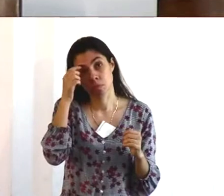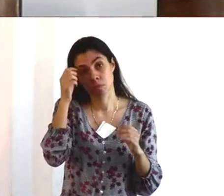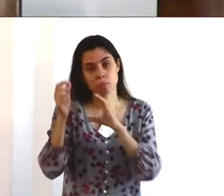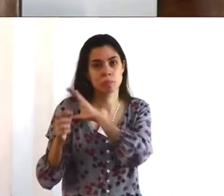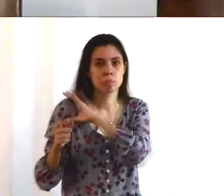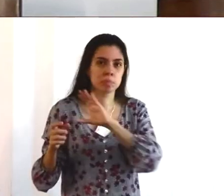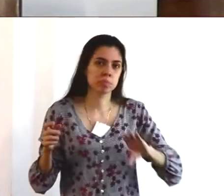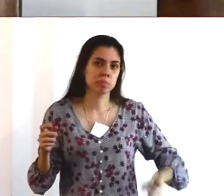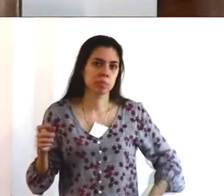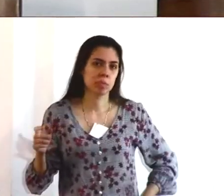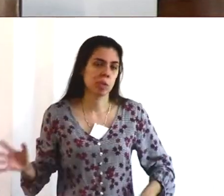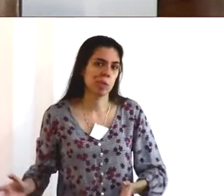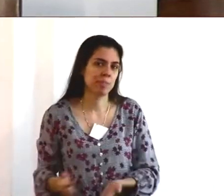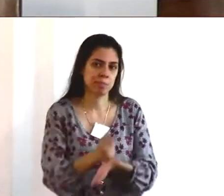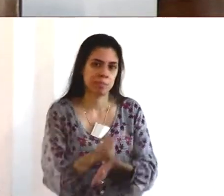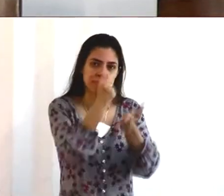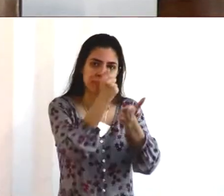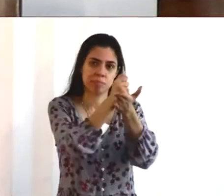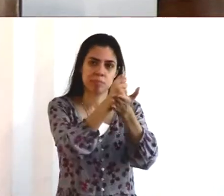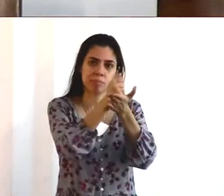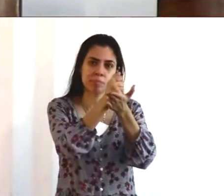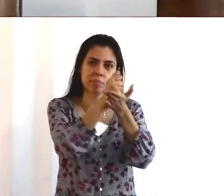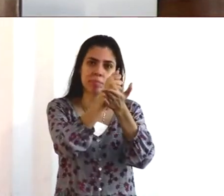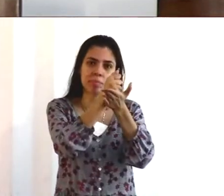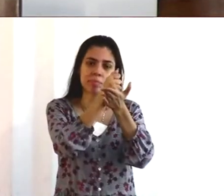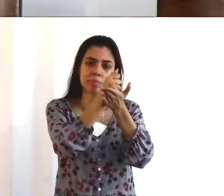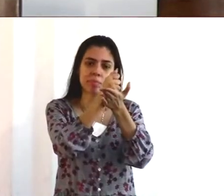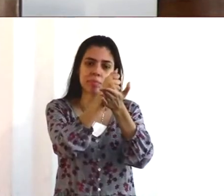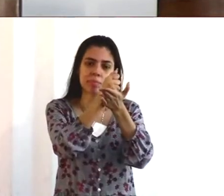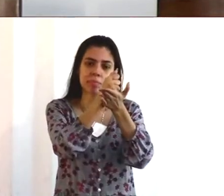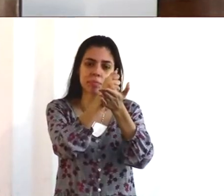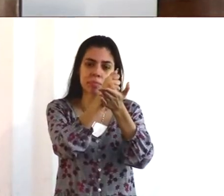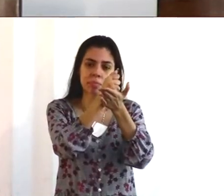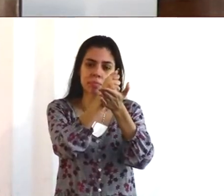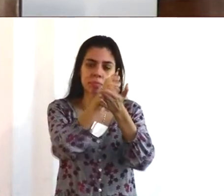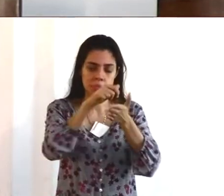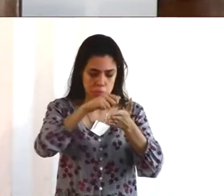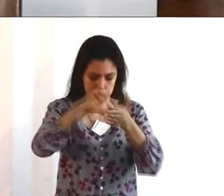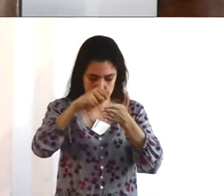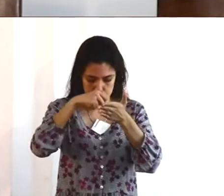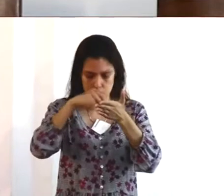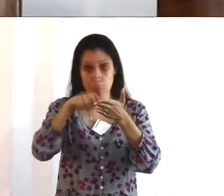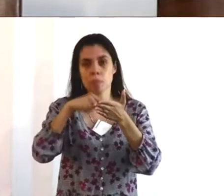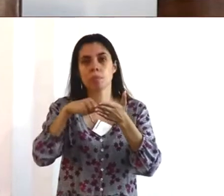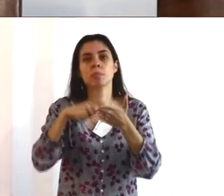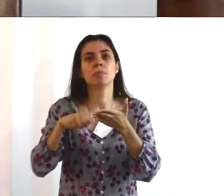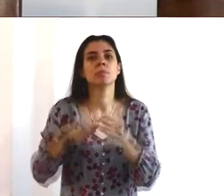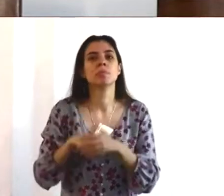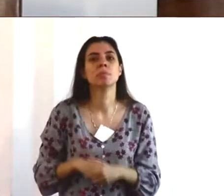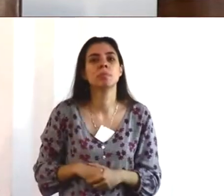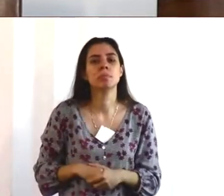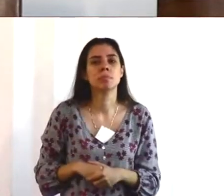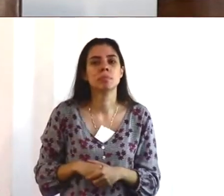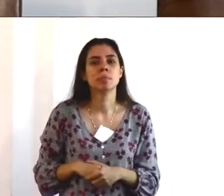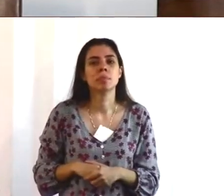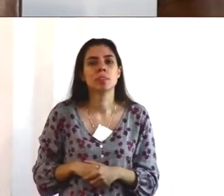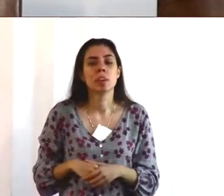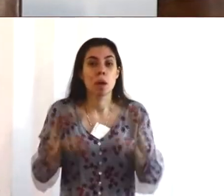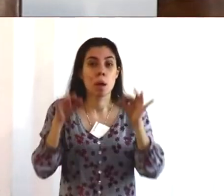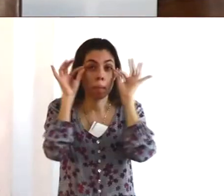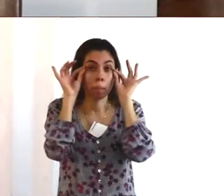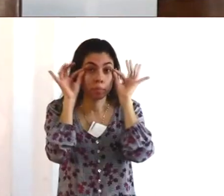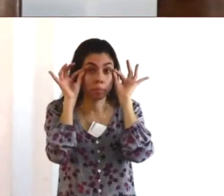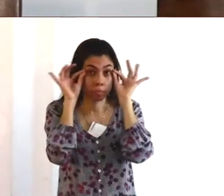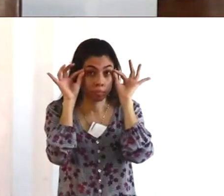nos levará para lá quando Ele voltar. Então desenhe isso bem bonito. E pais, preste atenção no desenho dos seus filhos. Porque